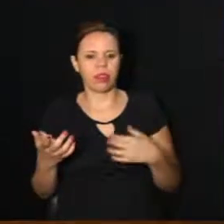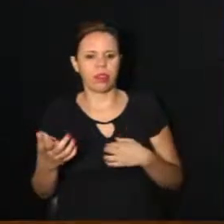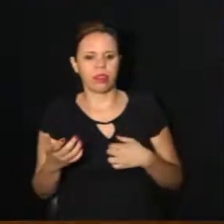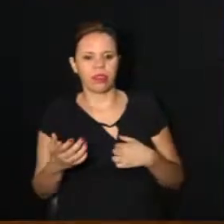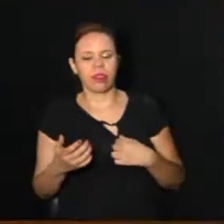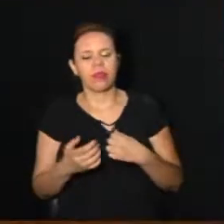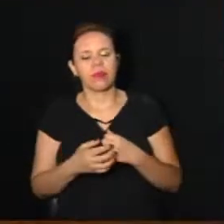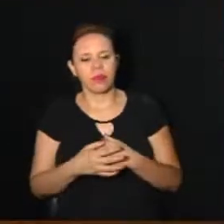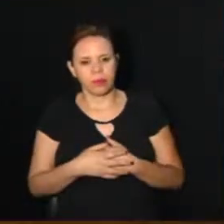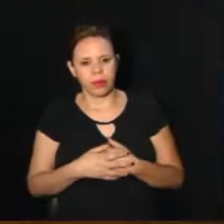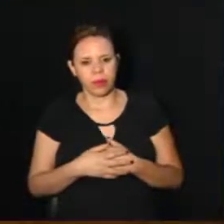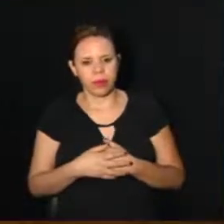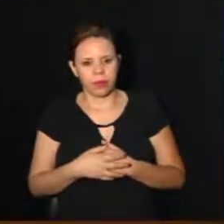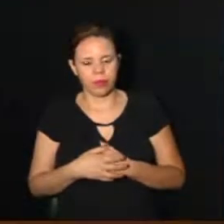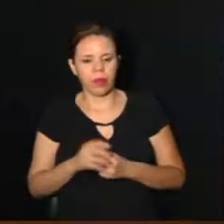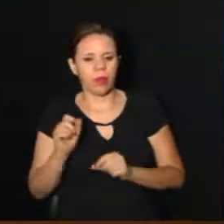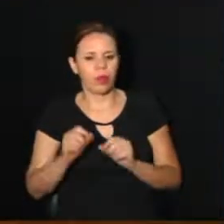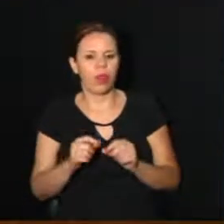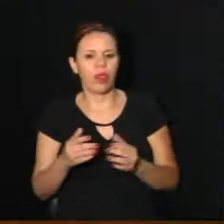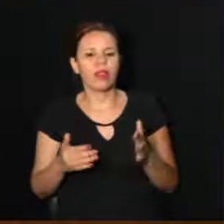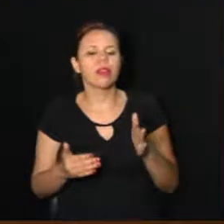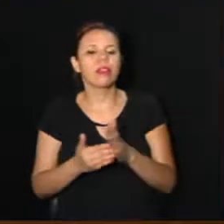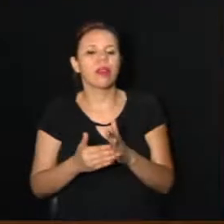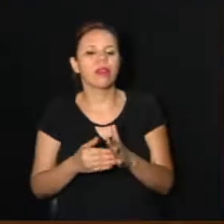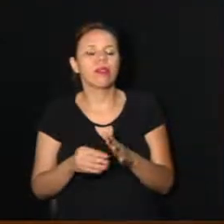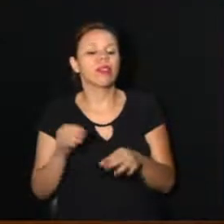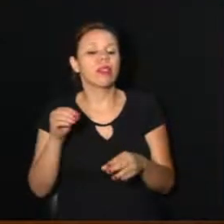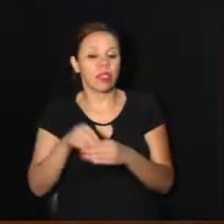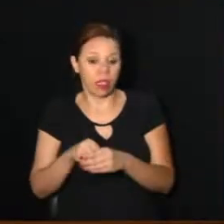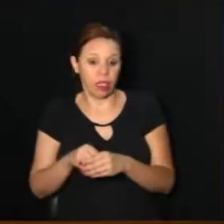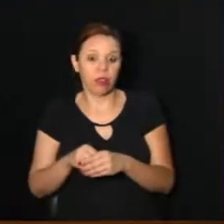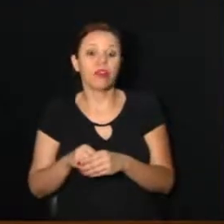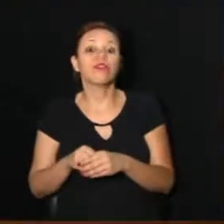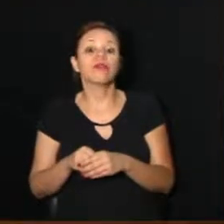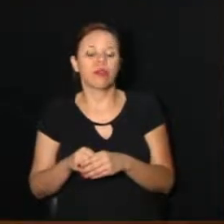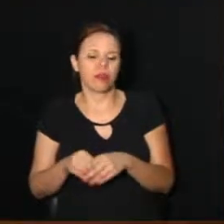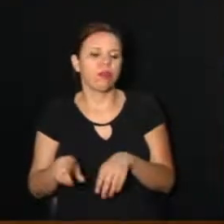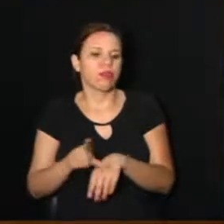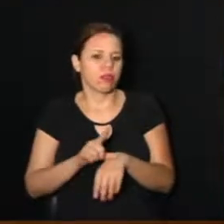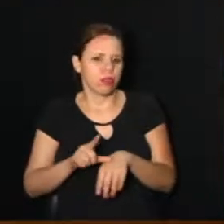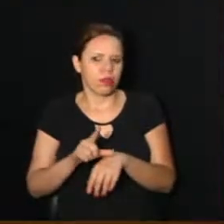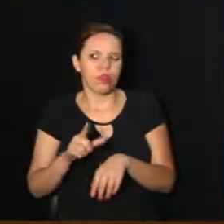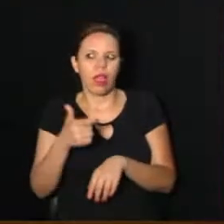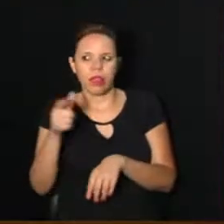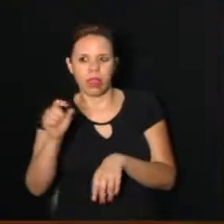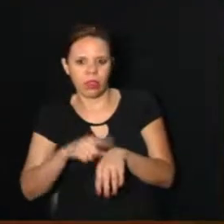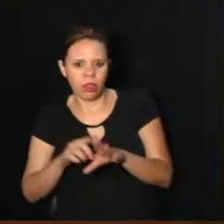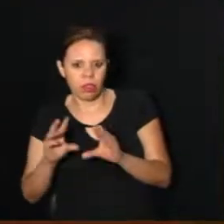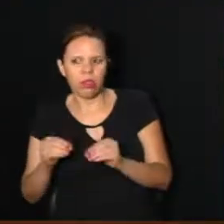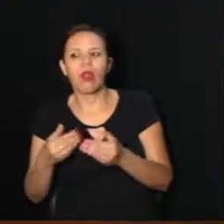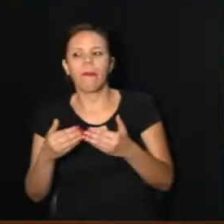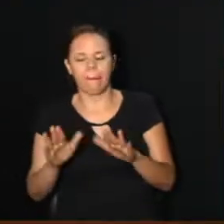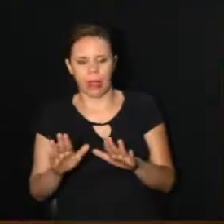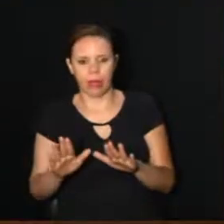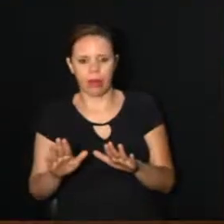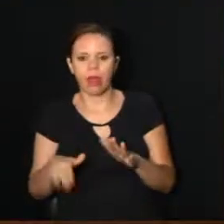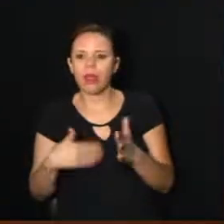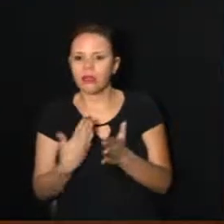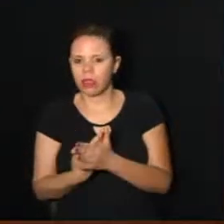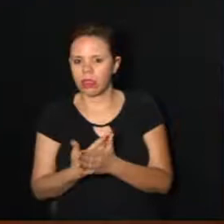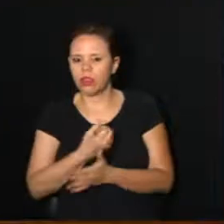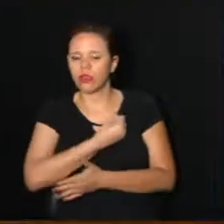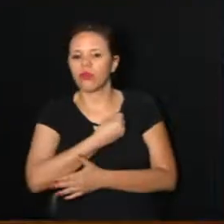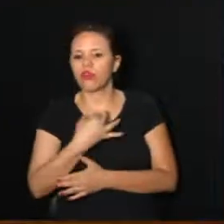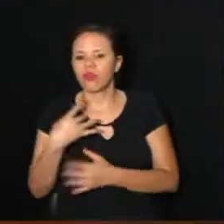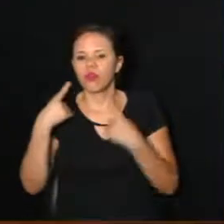perturbação. Ou perturbação, aquela limitada pela legislação, até 10 horas da noite. Né? É permitido um certo nível de